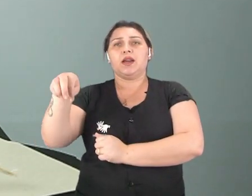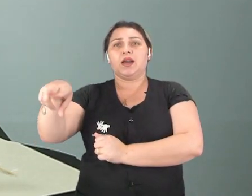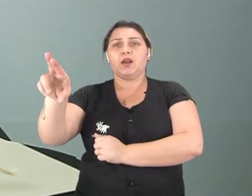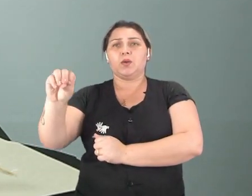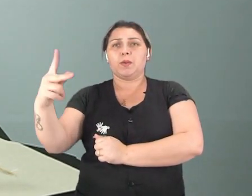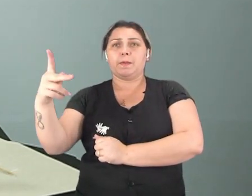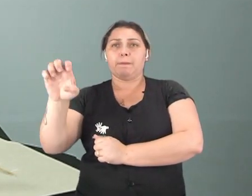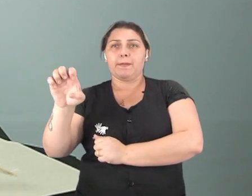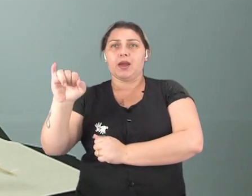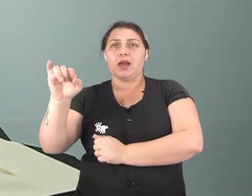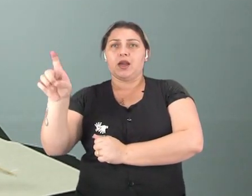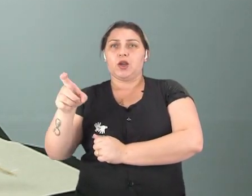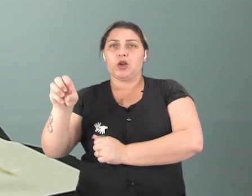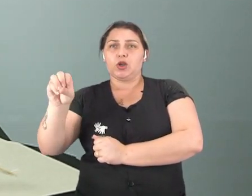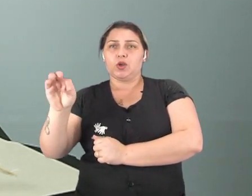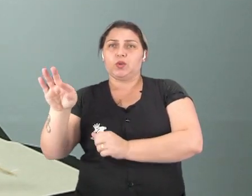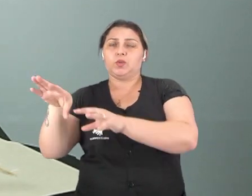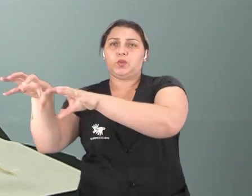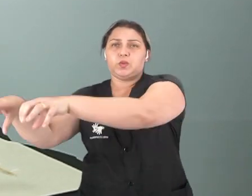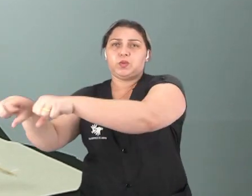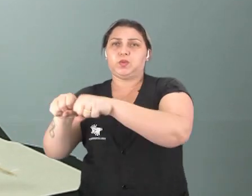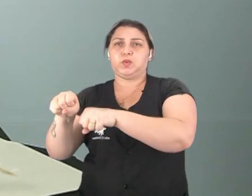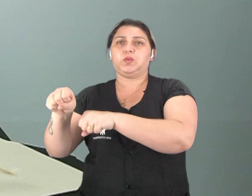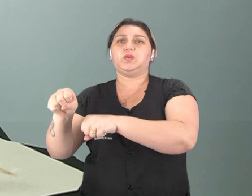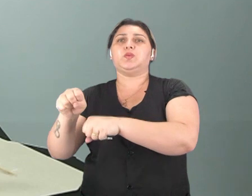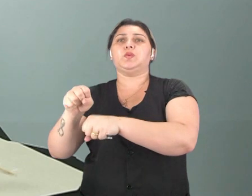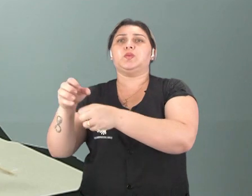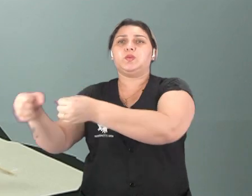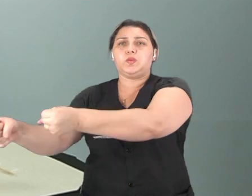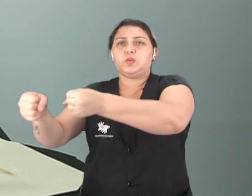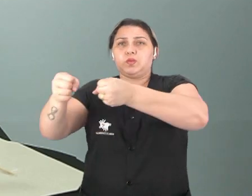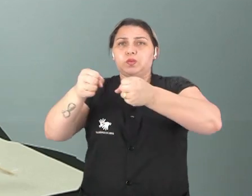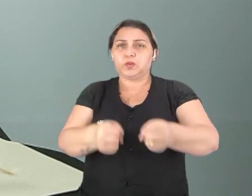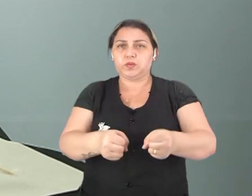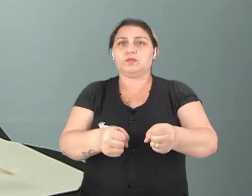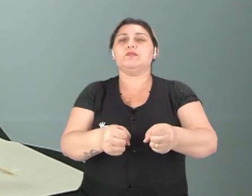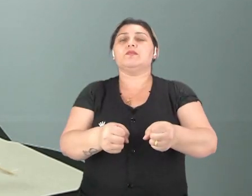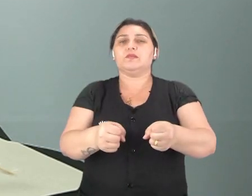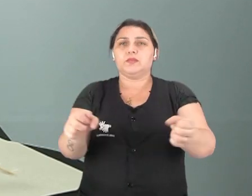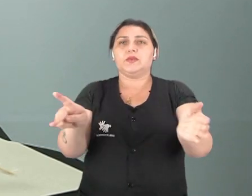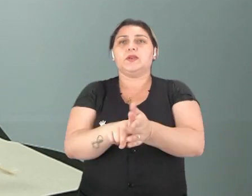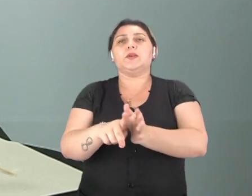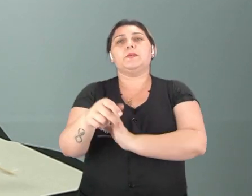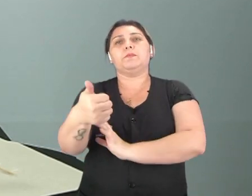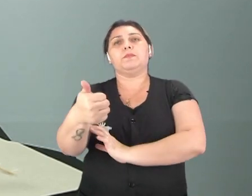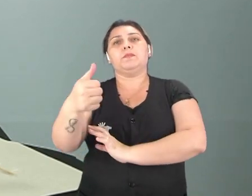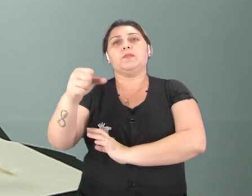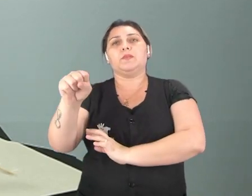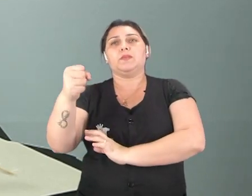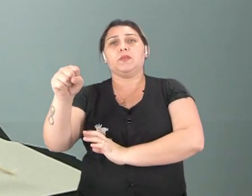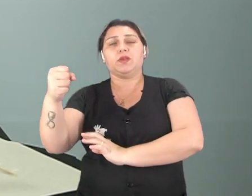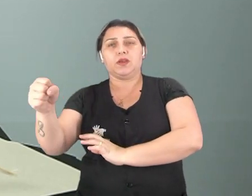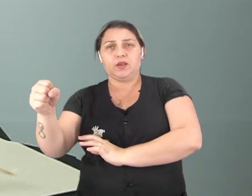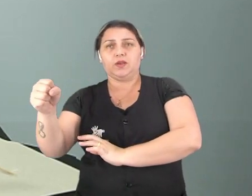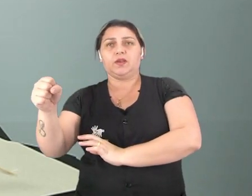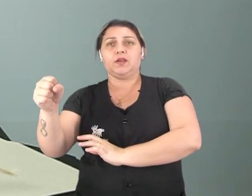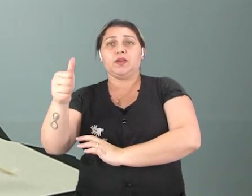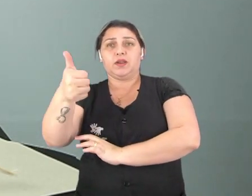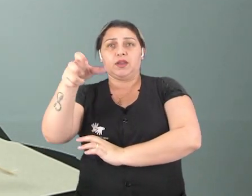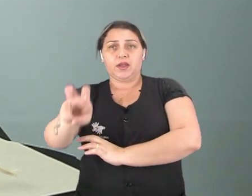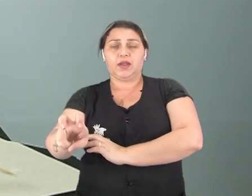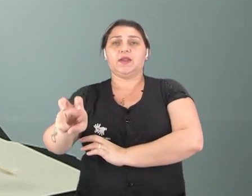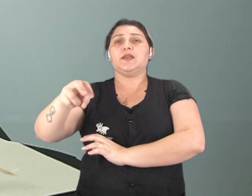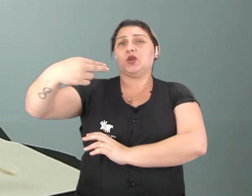certo? E proclamaram a República. A partir desse dia, né, de 1888, dia 15